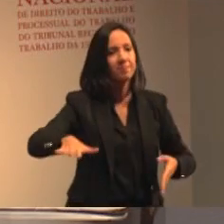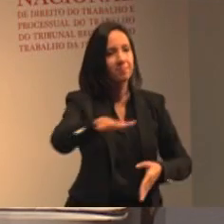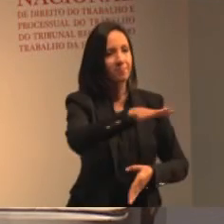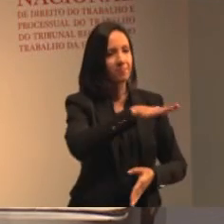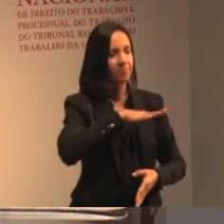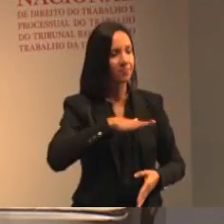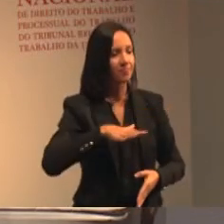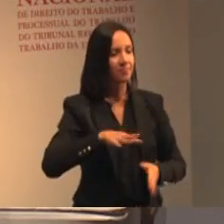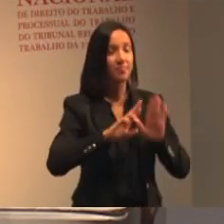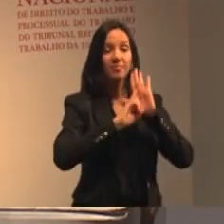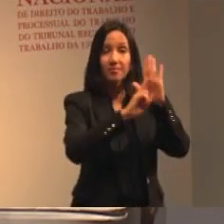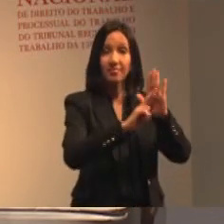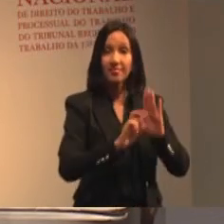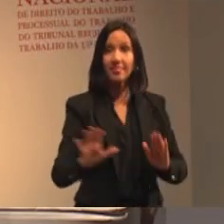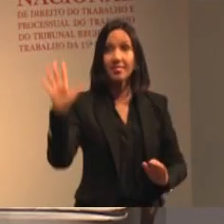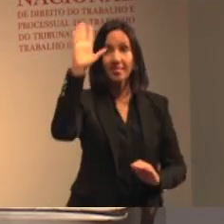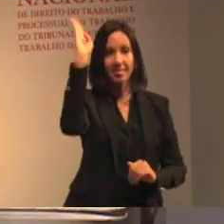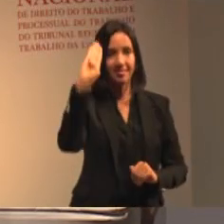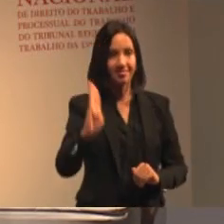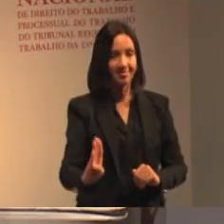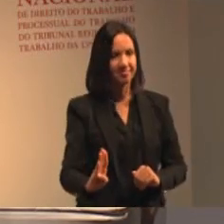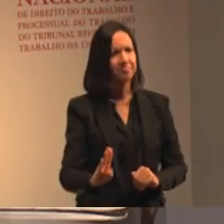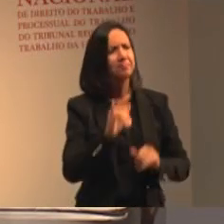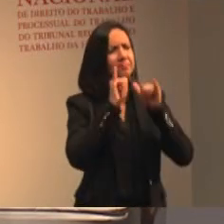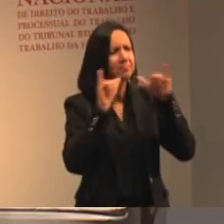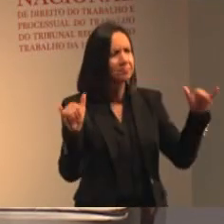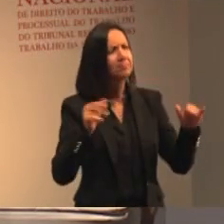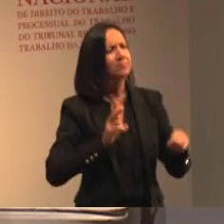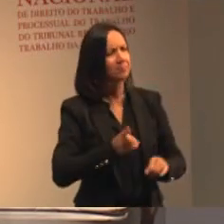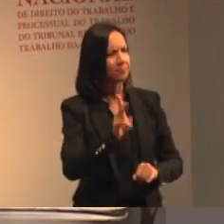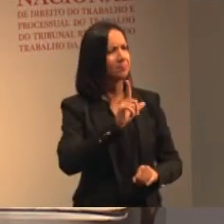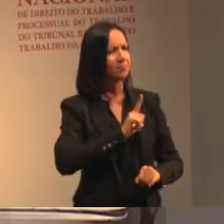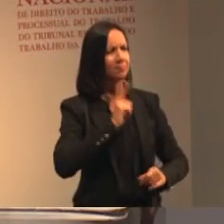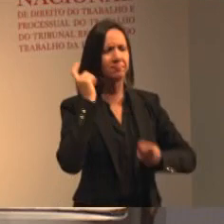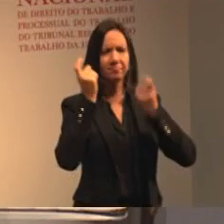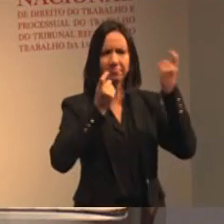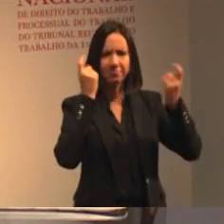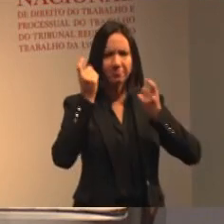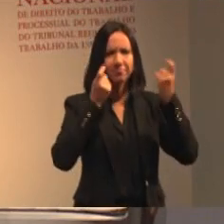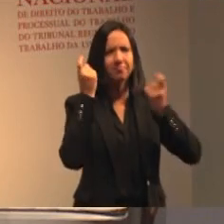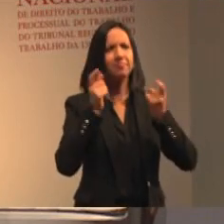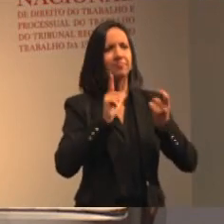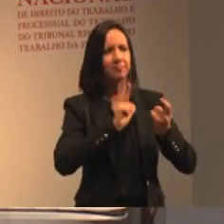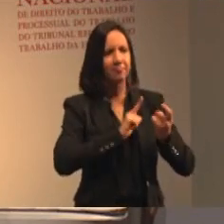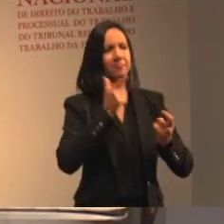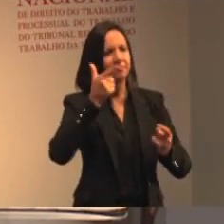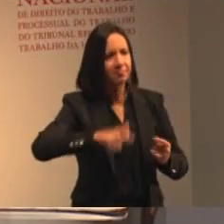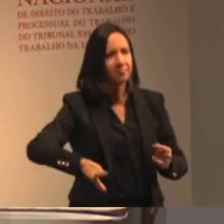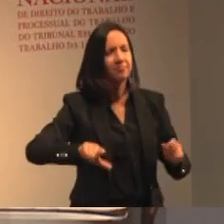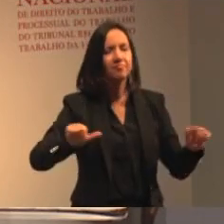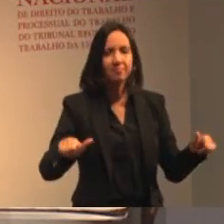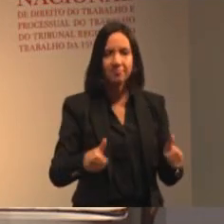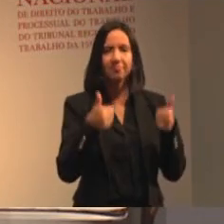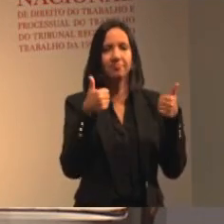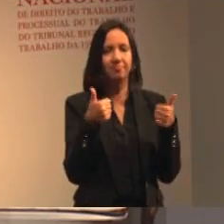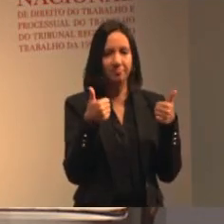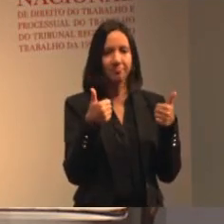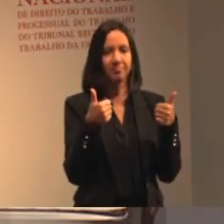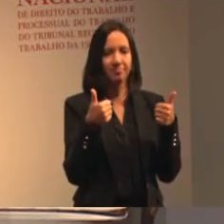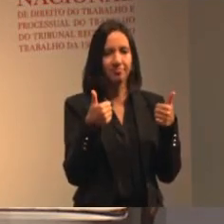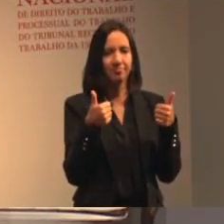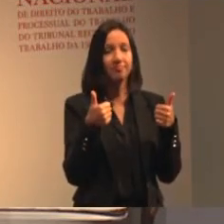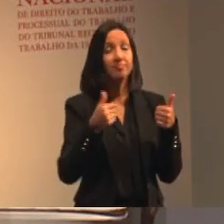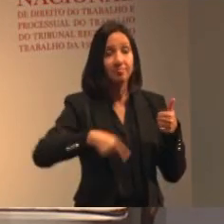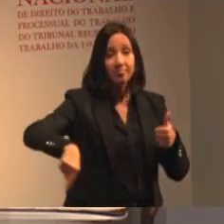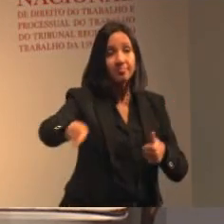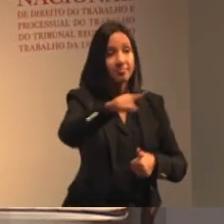que é referência nacional, para dizer que continuamos preocupados em fazer mais e melhor, e que, para